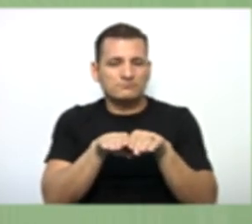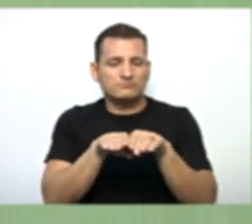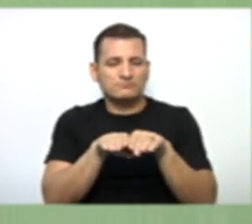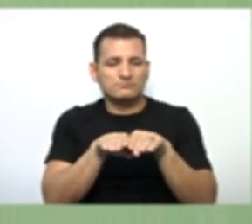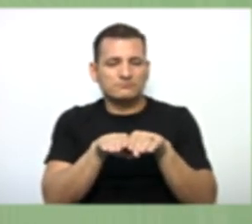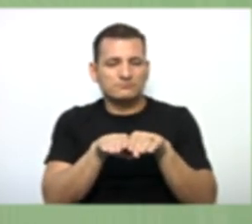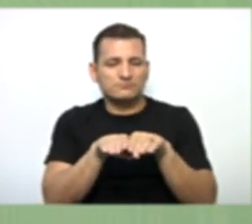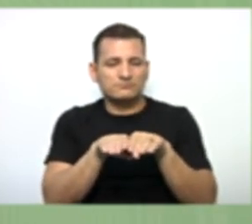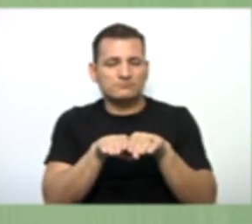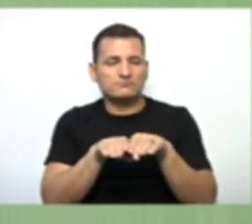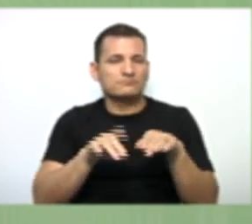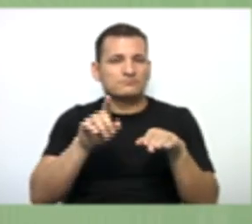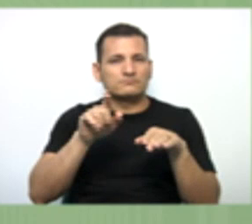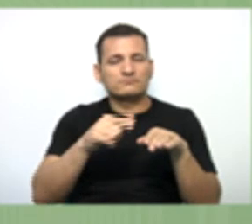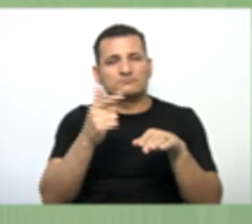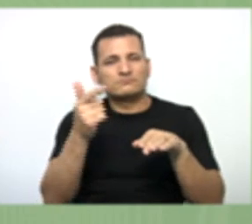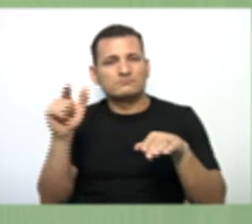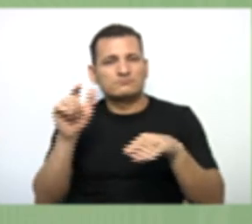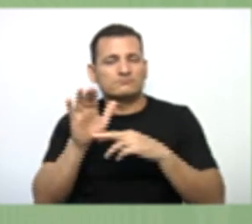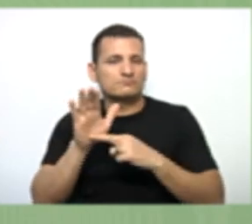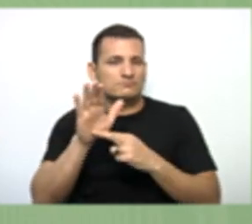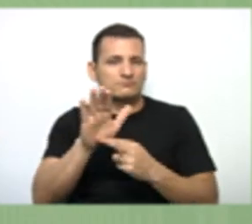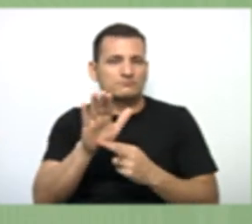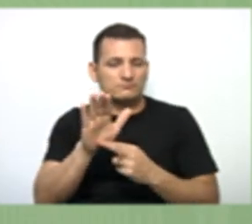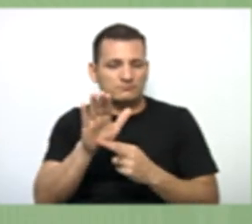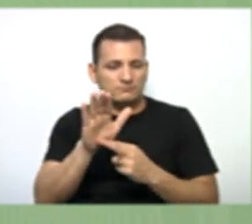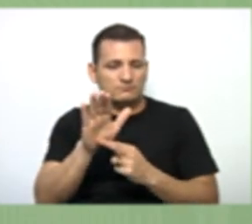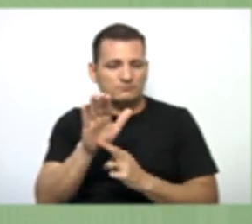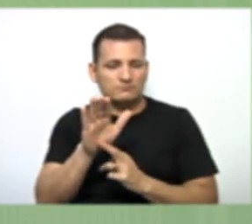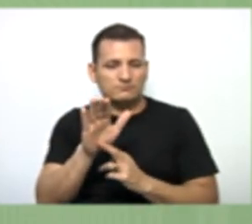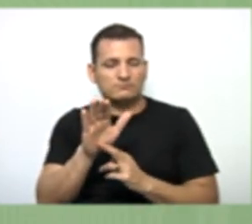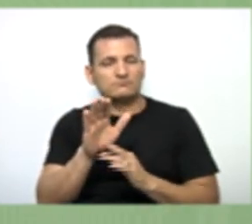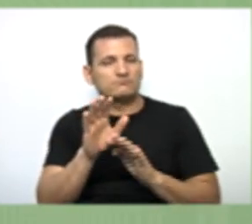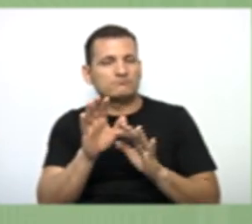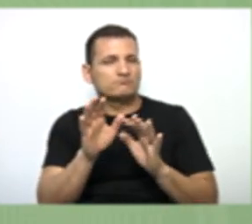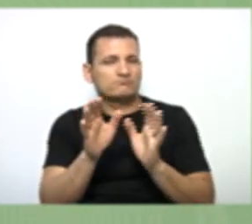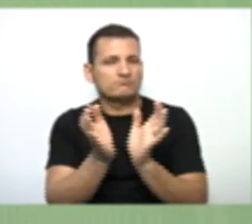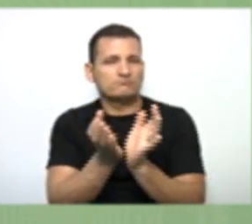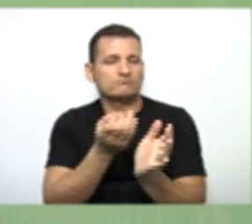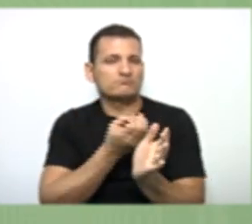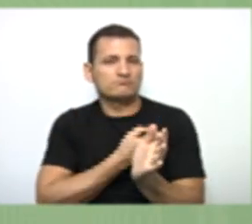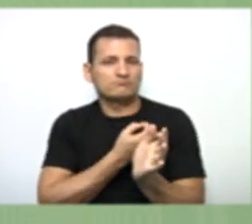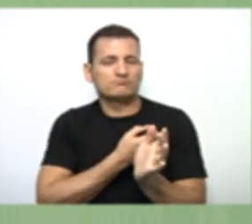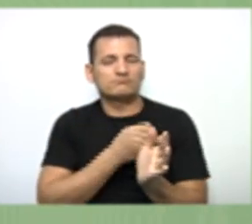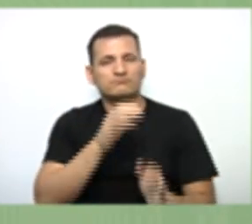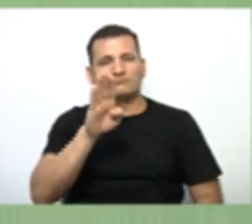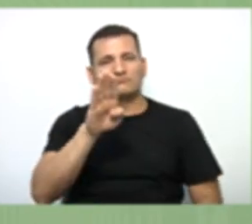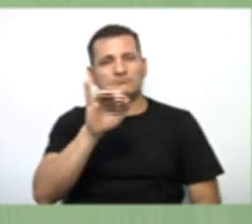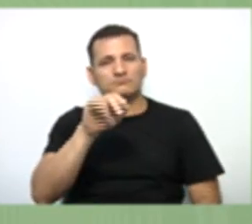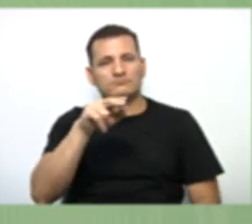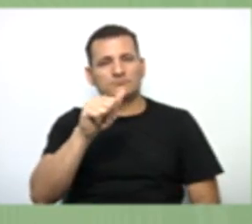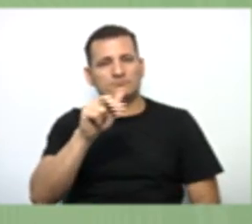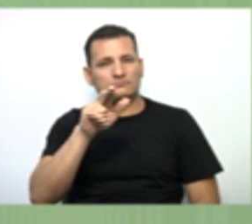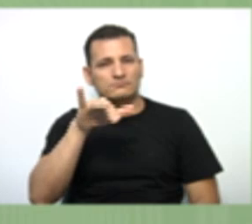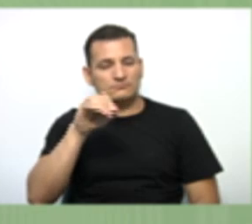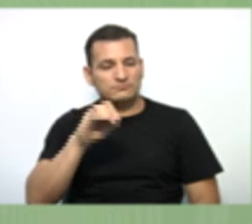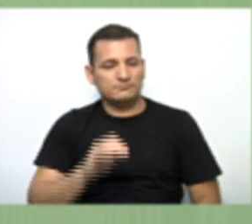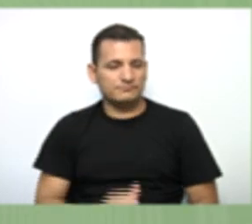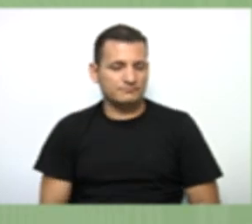é uma outra representação, quer dizer, mais maior, né, de um conjunto binário. Bem, e o